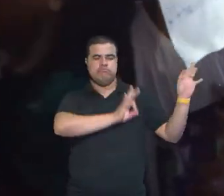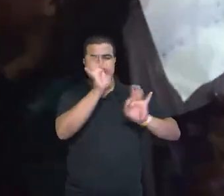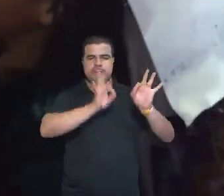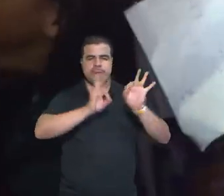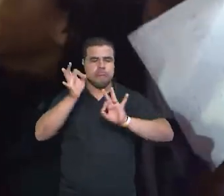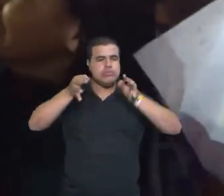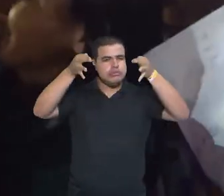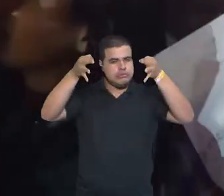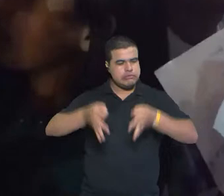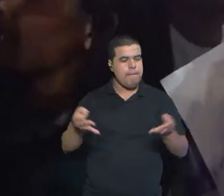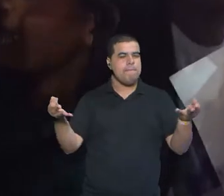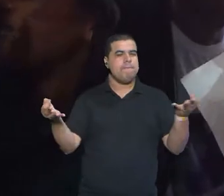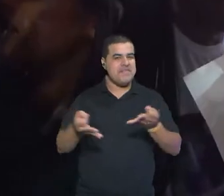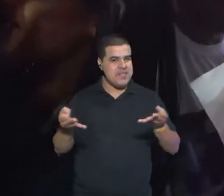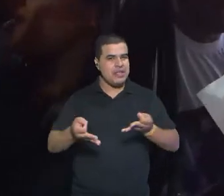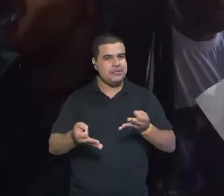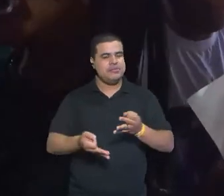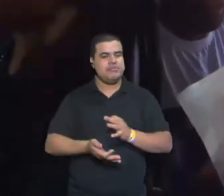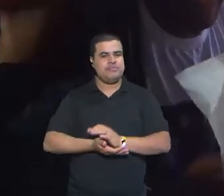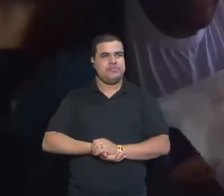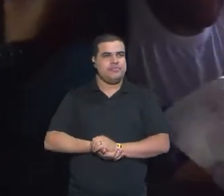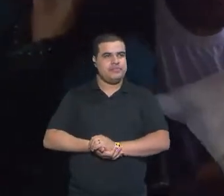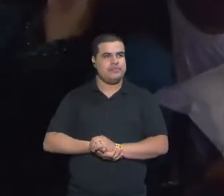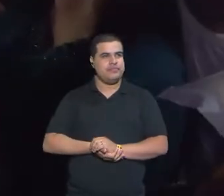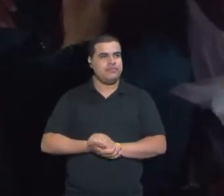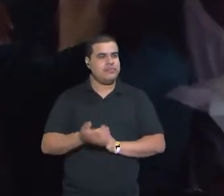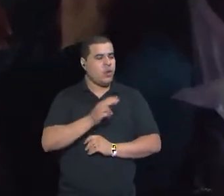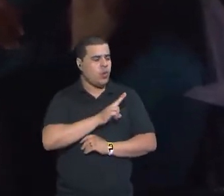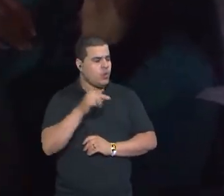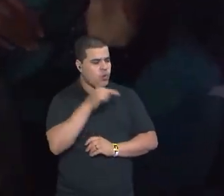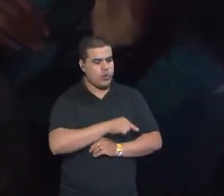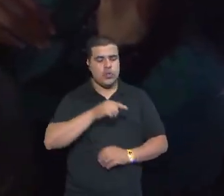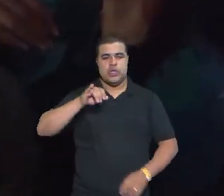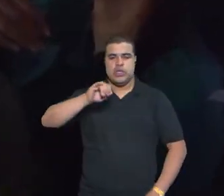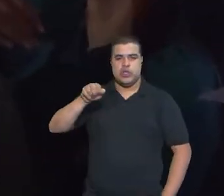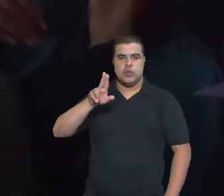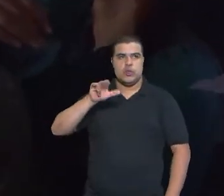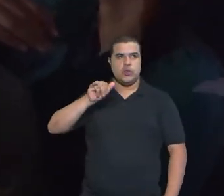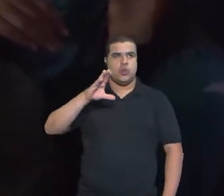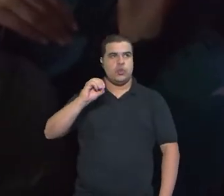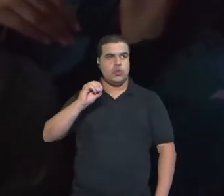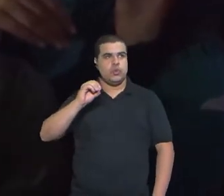tão linda e perfeita Qual o seu nome